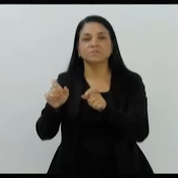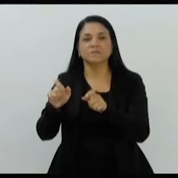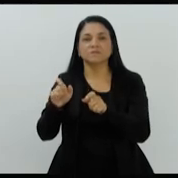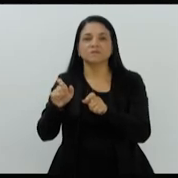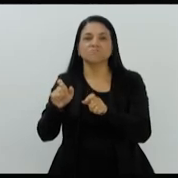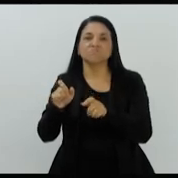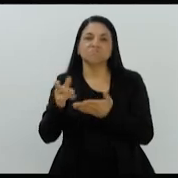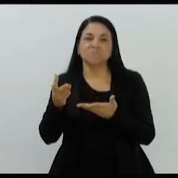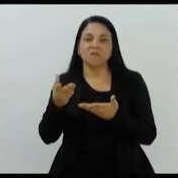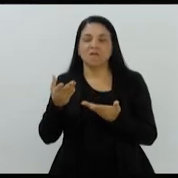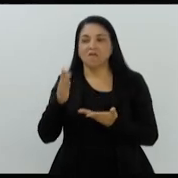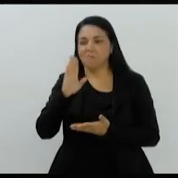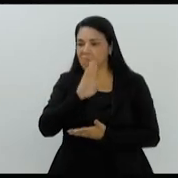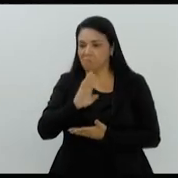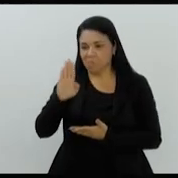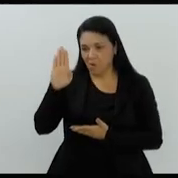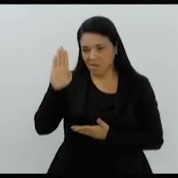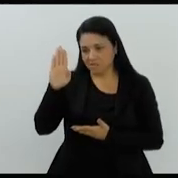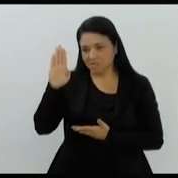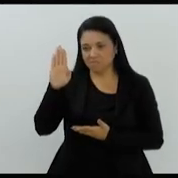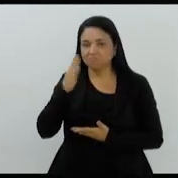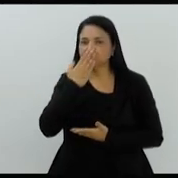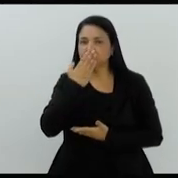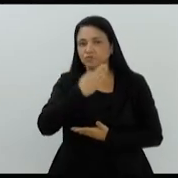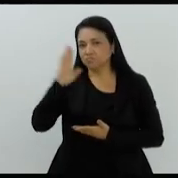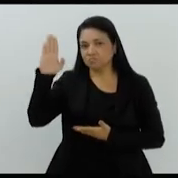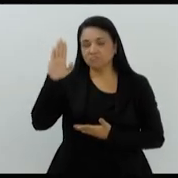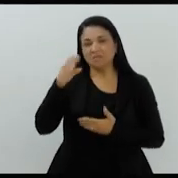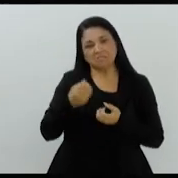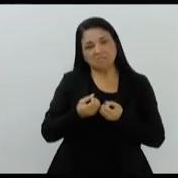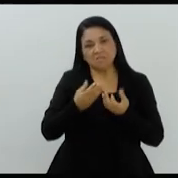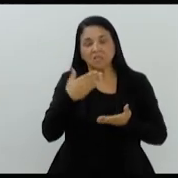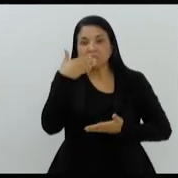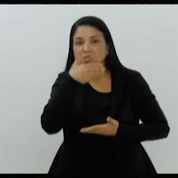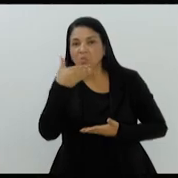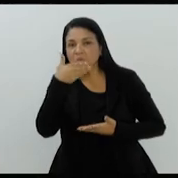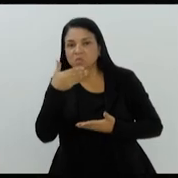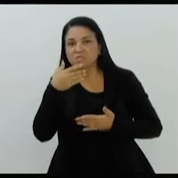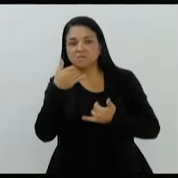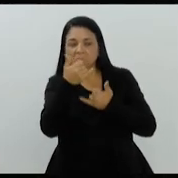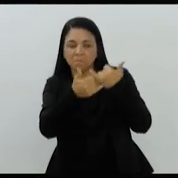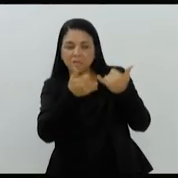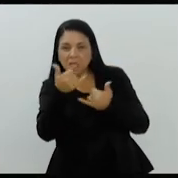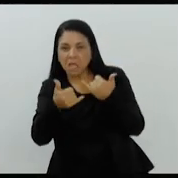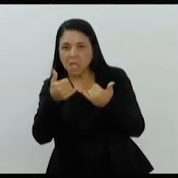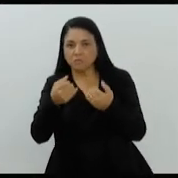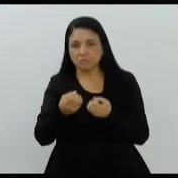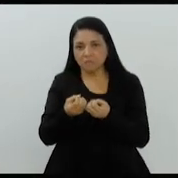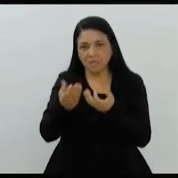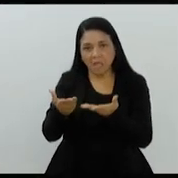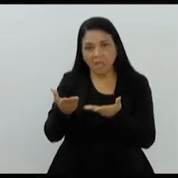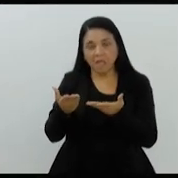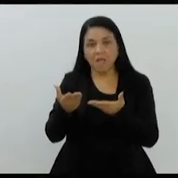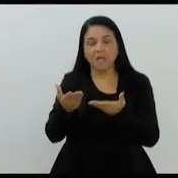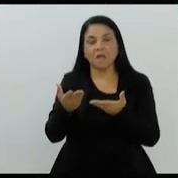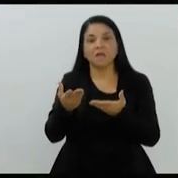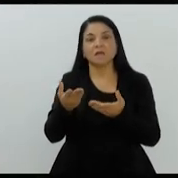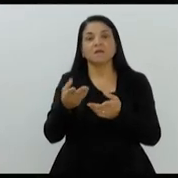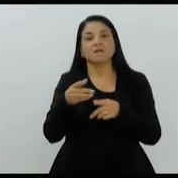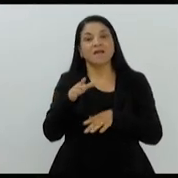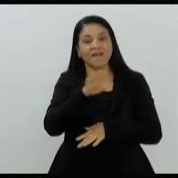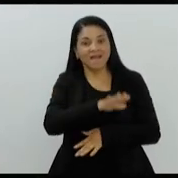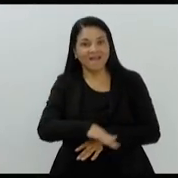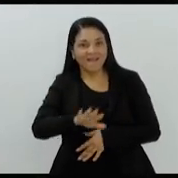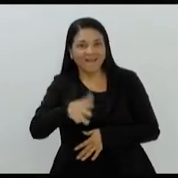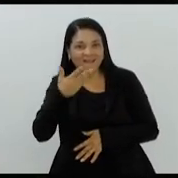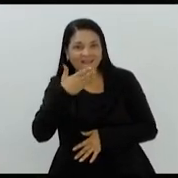promessas, de, às vezes dá doce, brinquedos, no dia de Cosme e Damião, e a criançada fica o